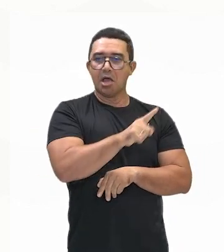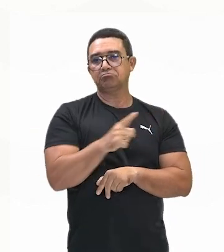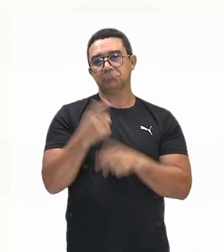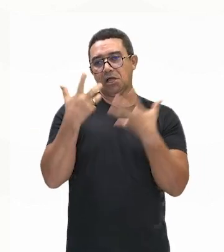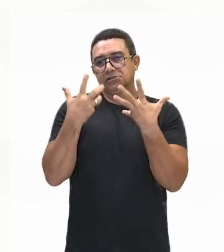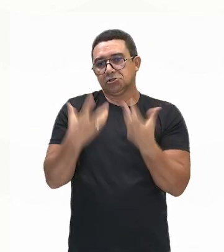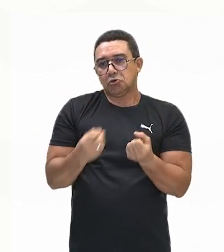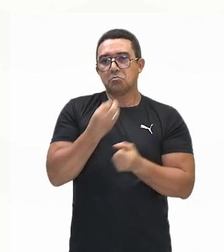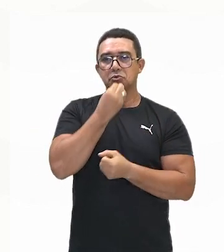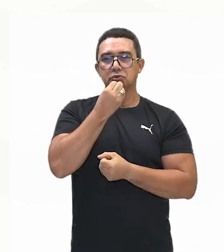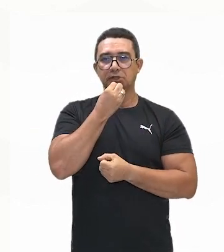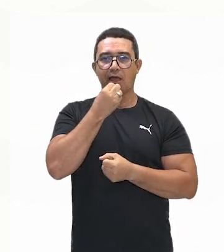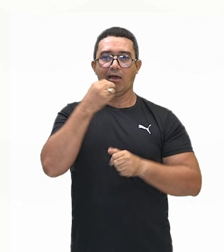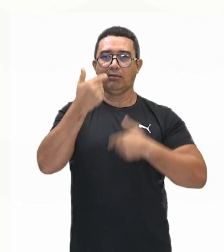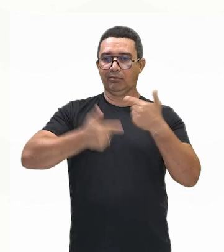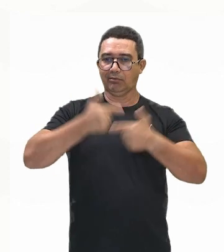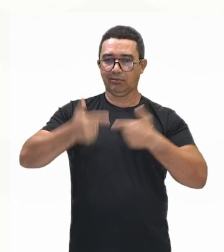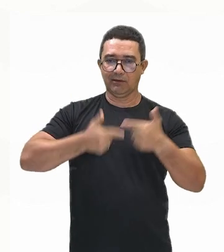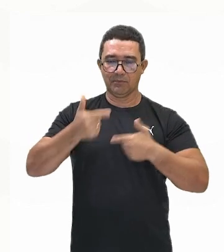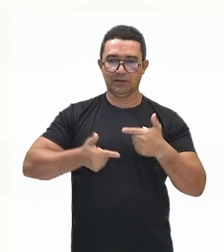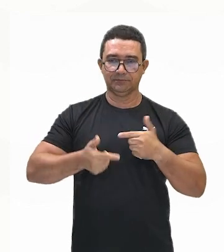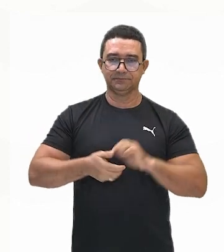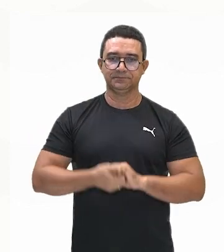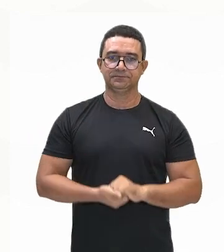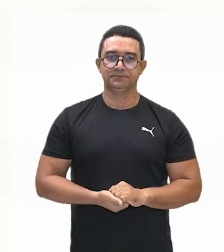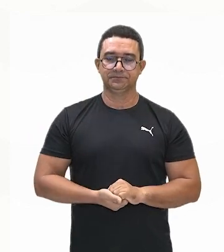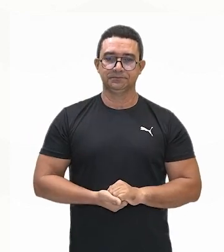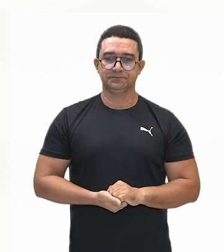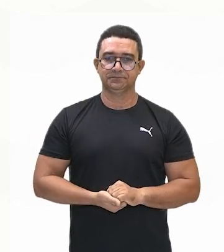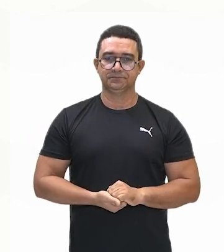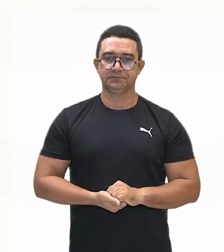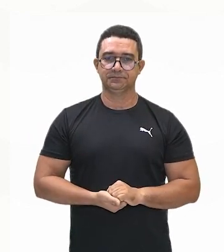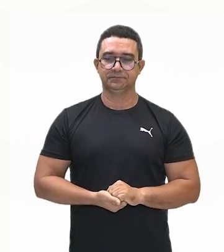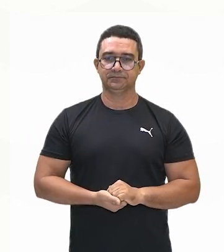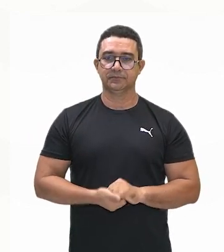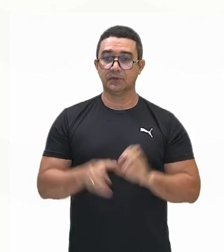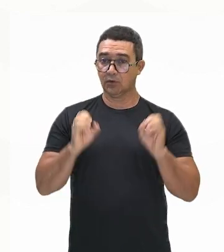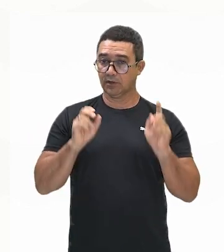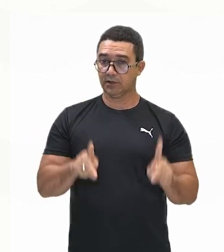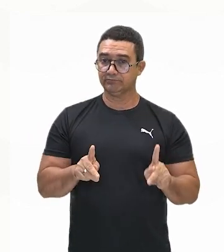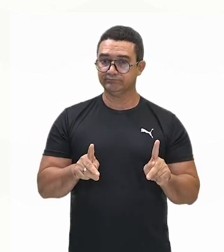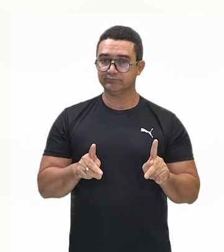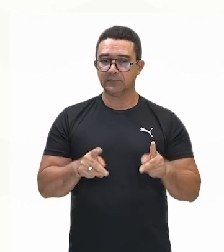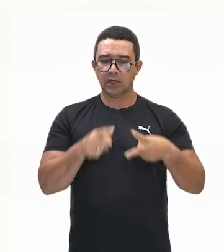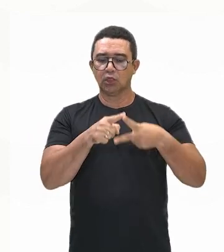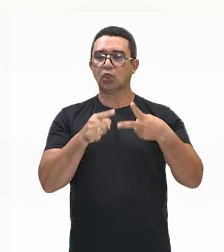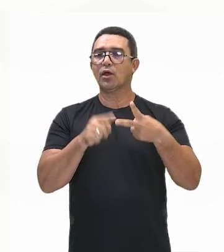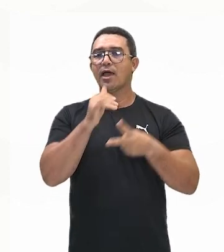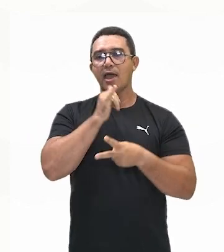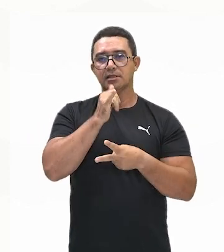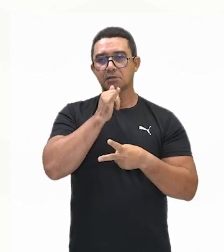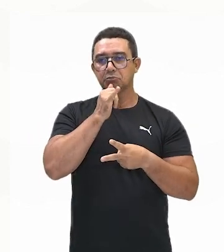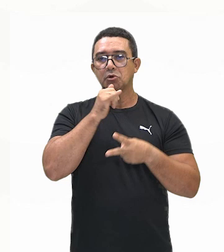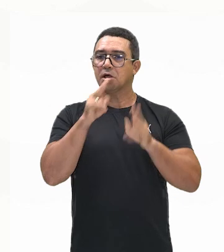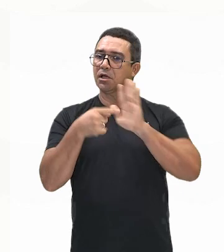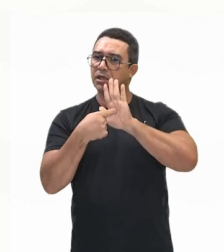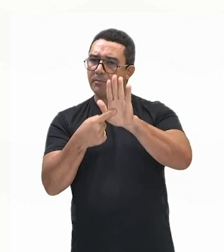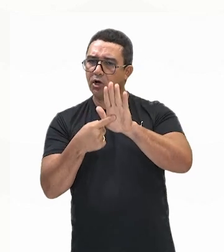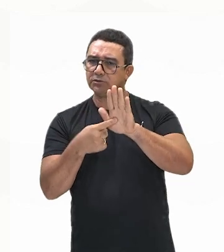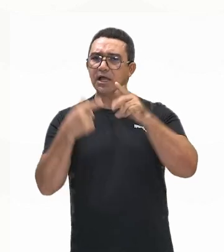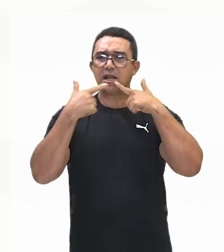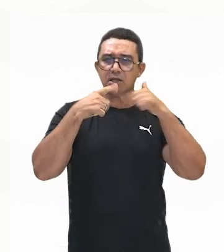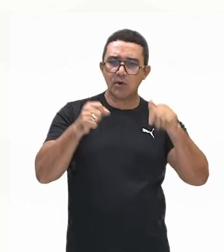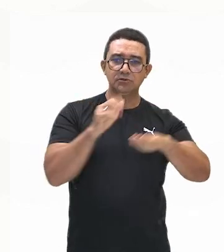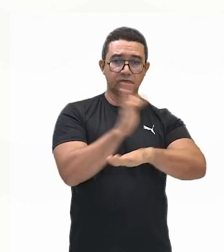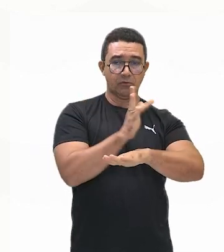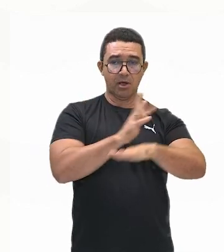a oferta de trabalho. She has decided to accept the job offer, ok? Então, 2 exemplos aí que definem linguagem formal